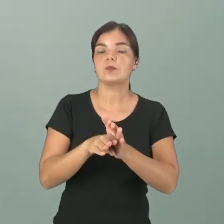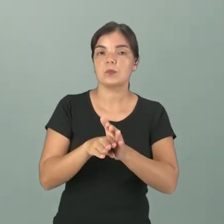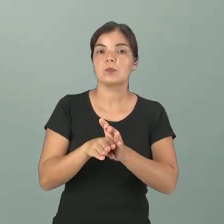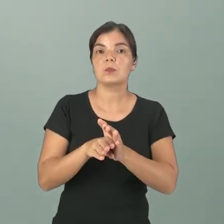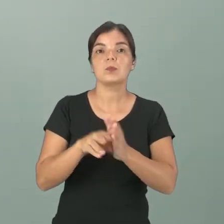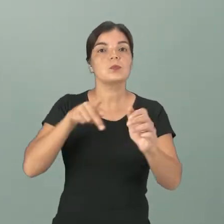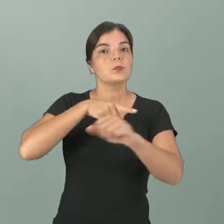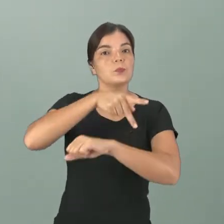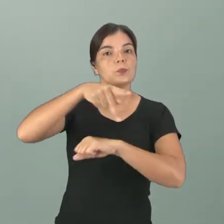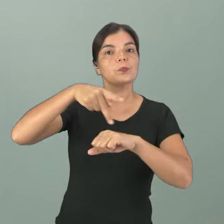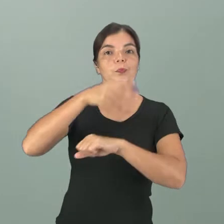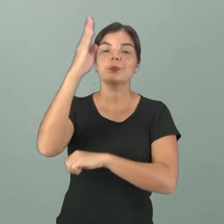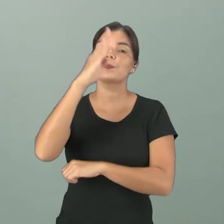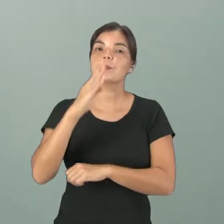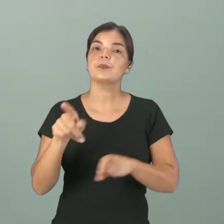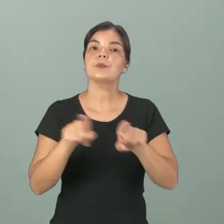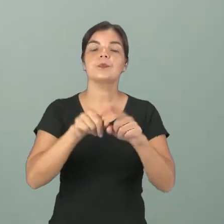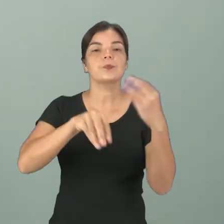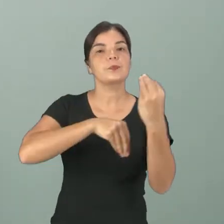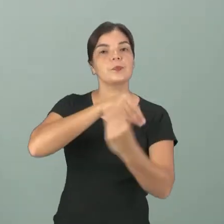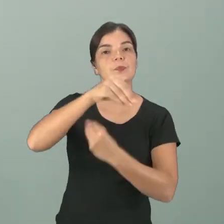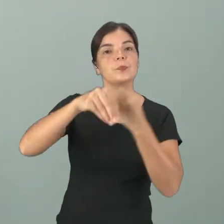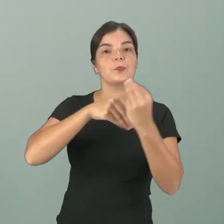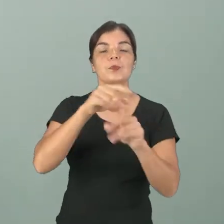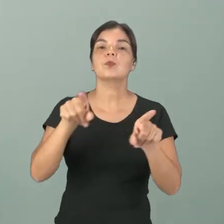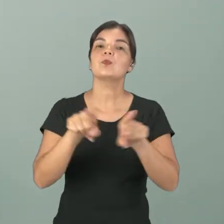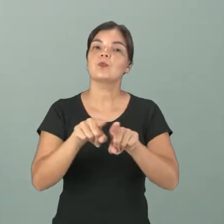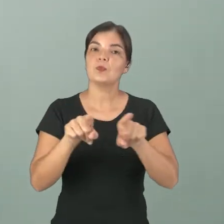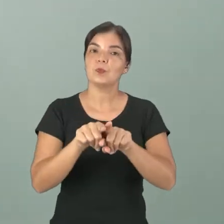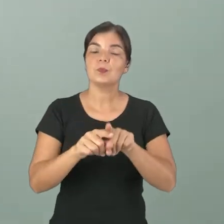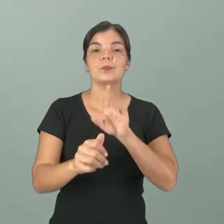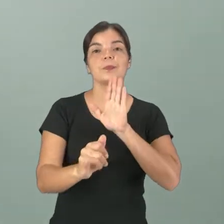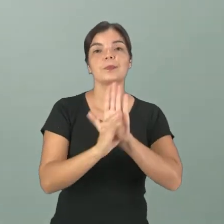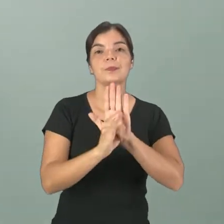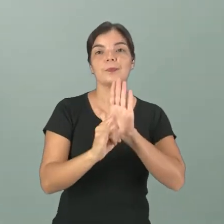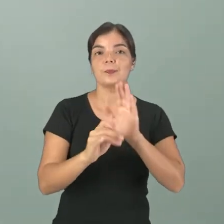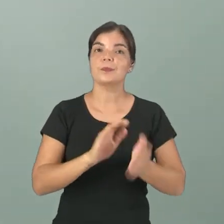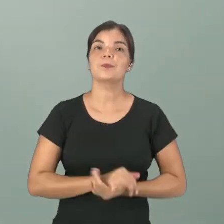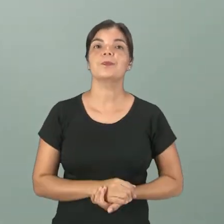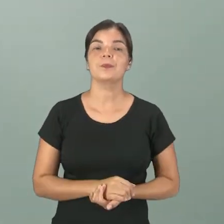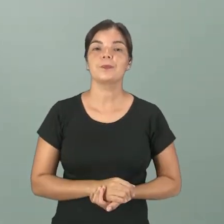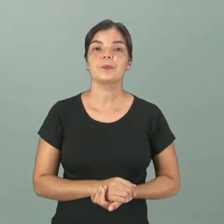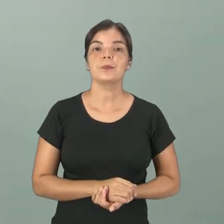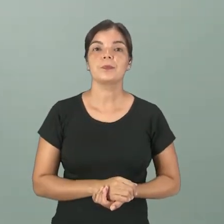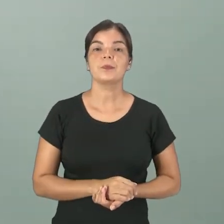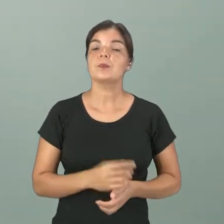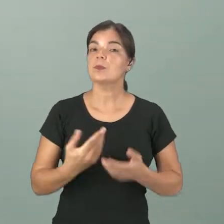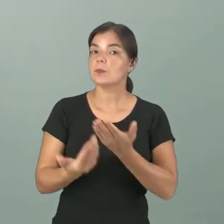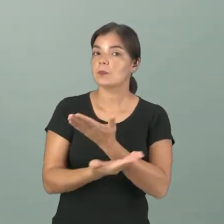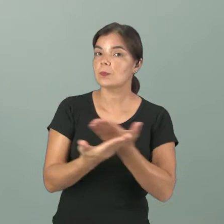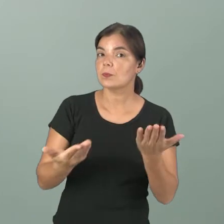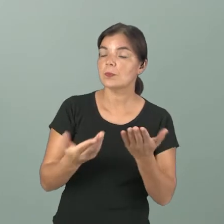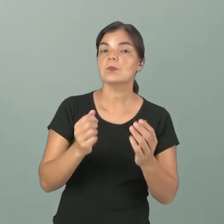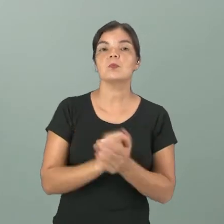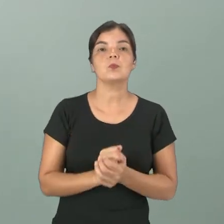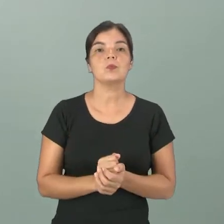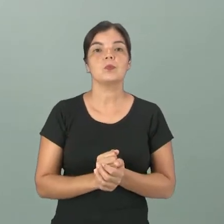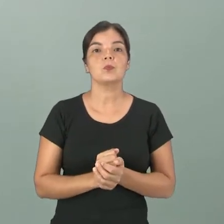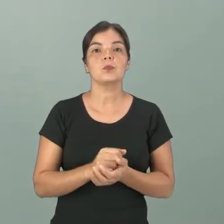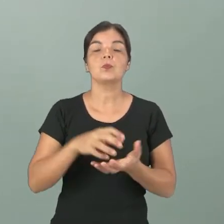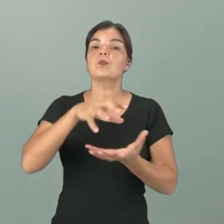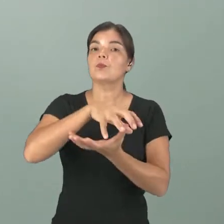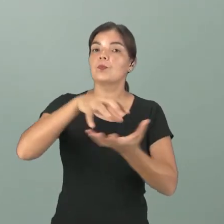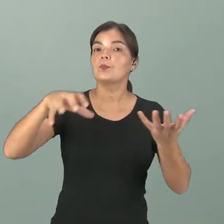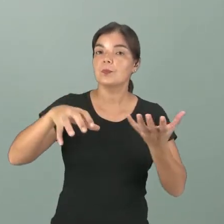chegou até nós e se misturou e deu toda a nossa identidade. Eu quero lembrar que o